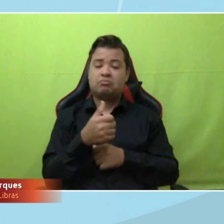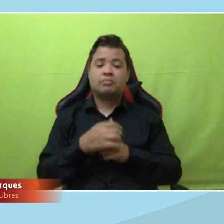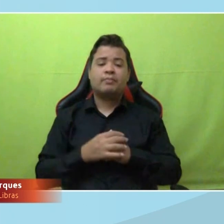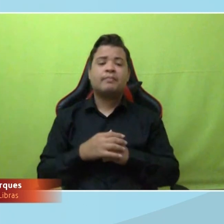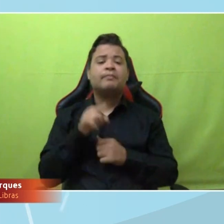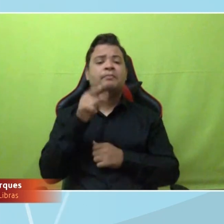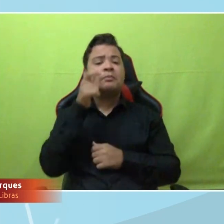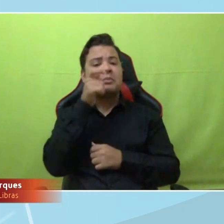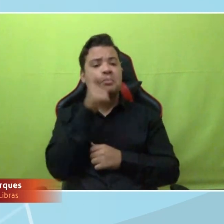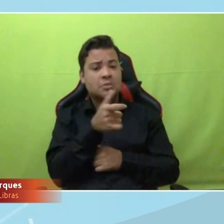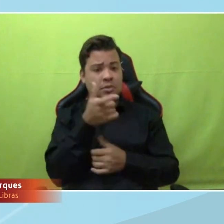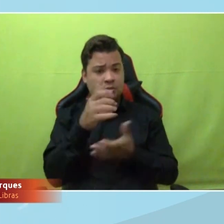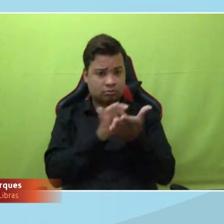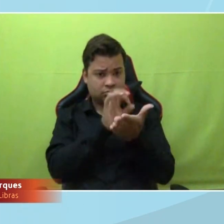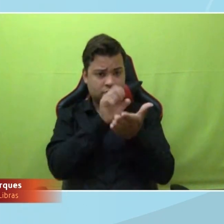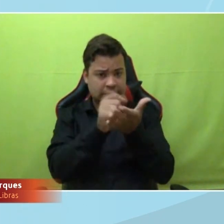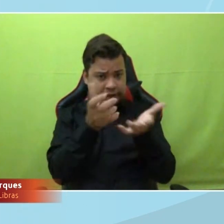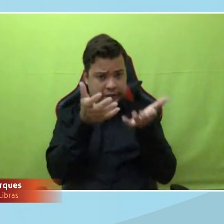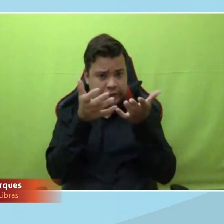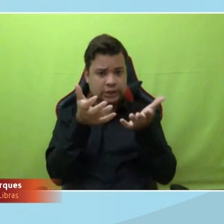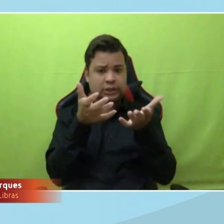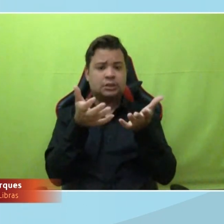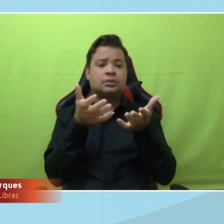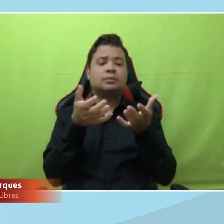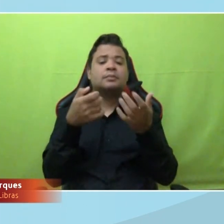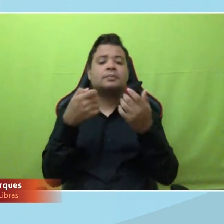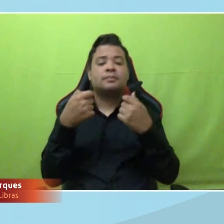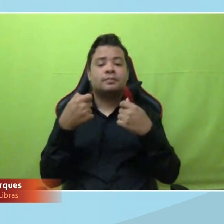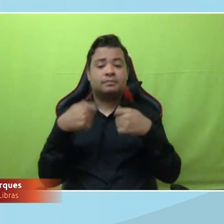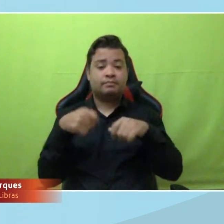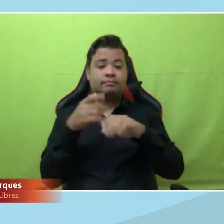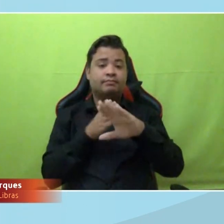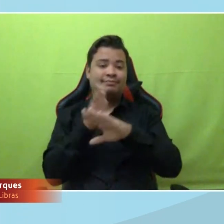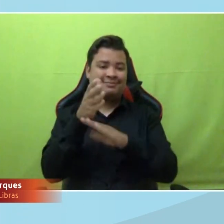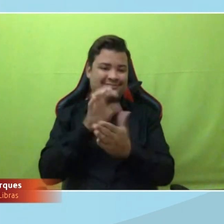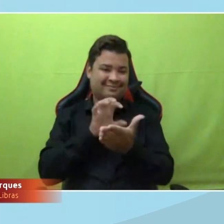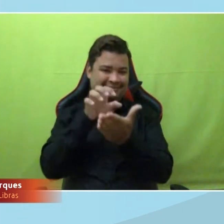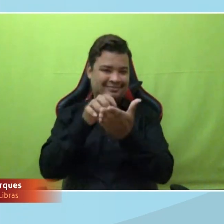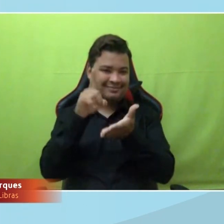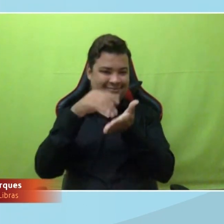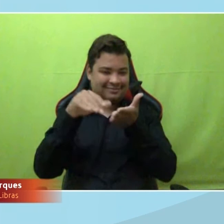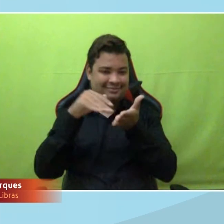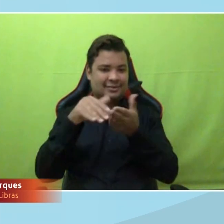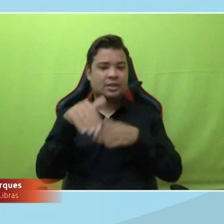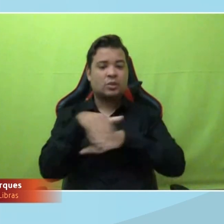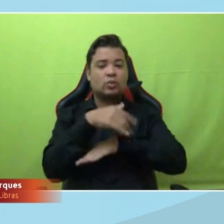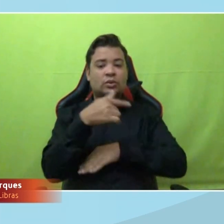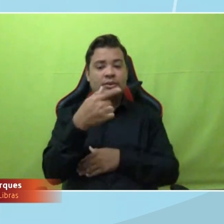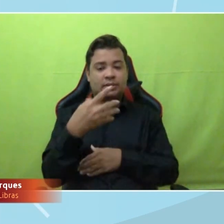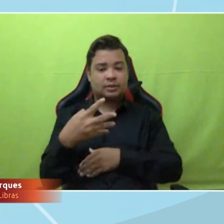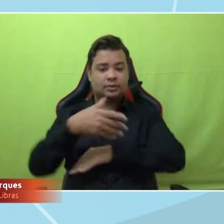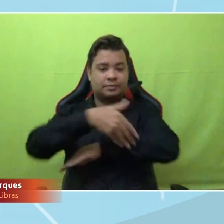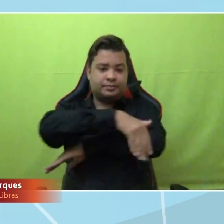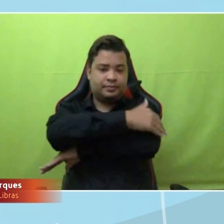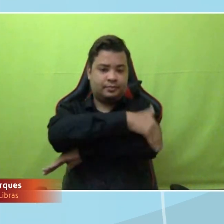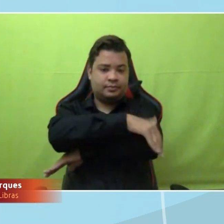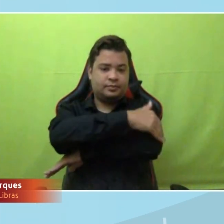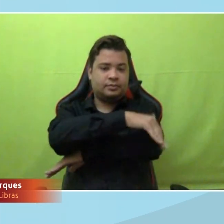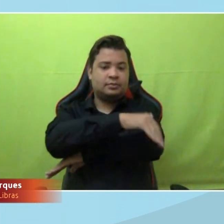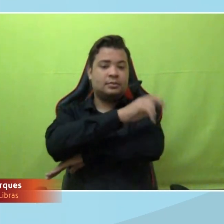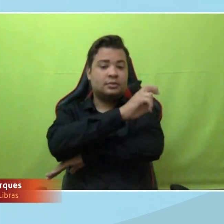quer realizar a inscrição, você deve ir até a sede da secretaria, que fica na rua 74, esquina com a 59,